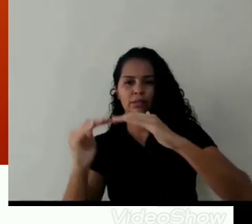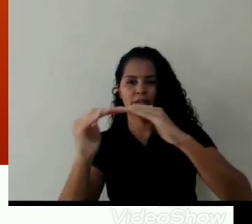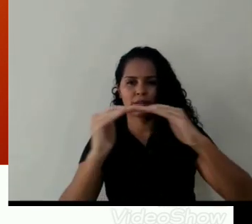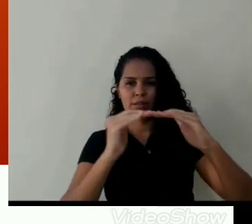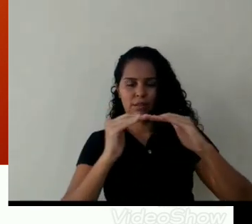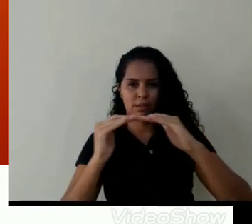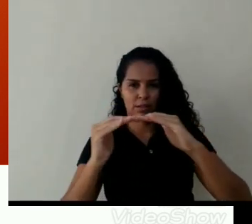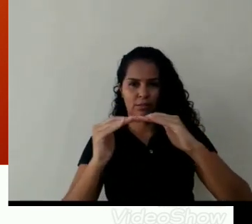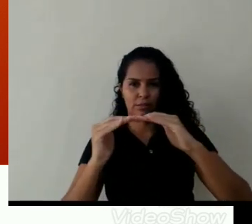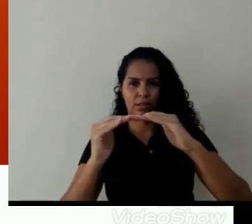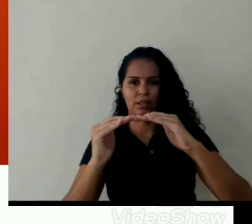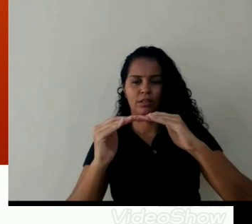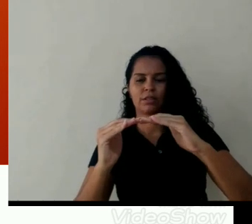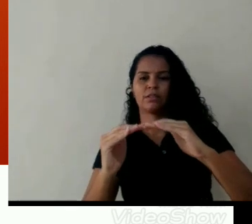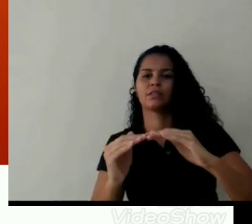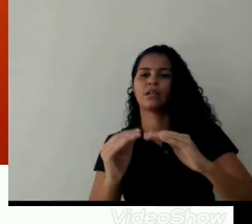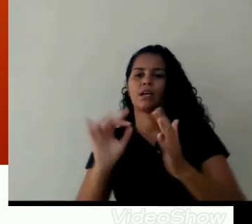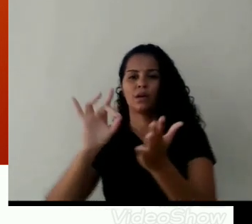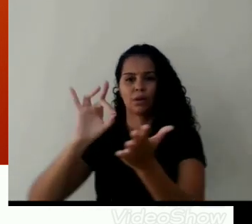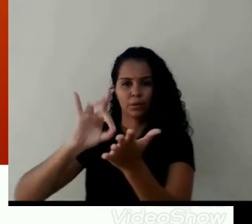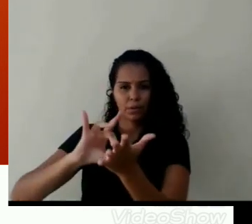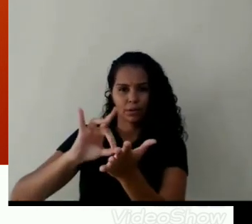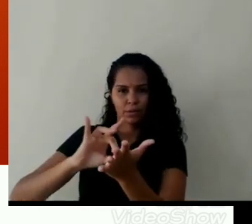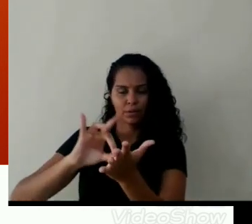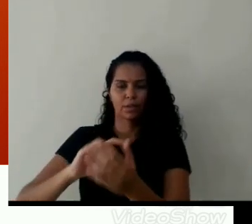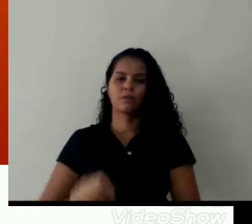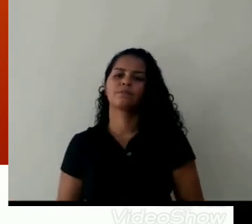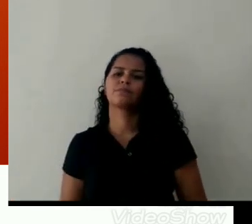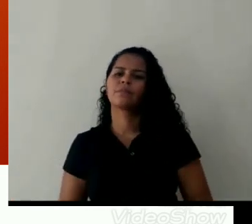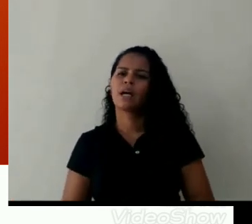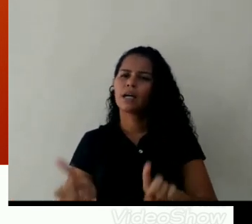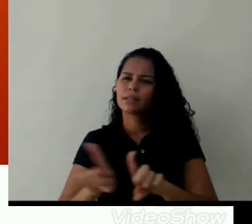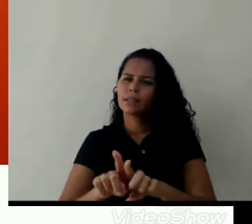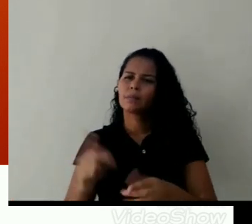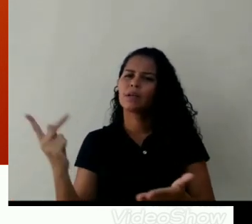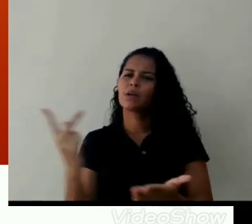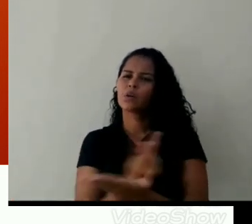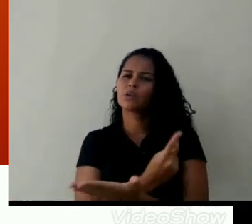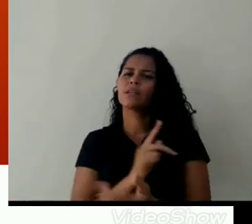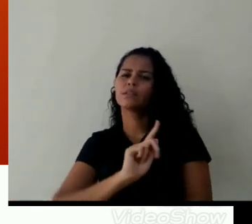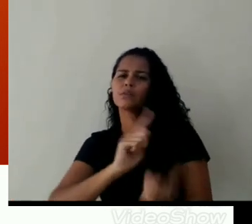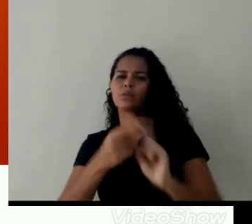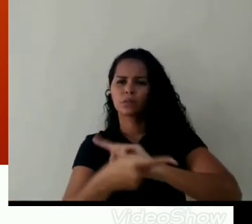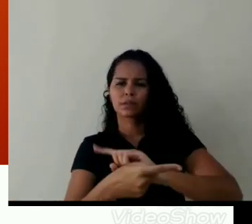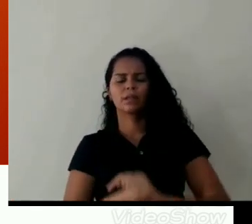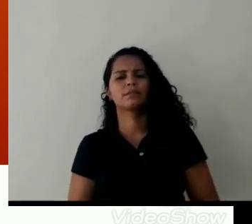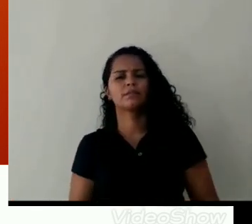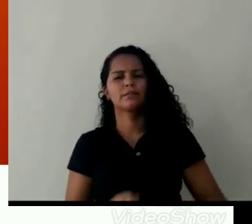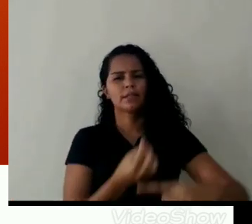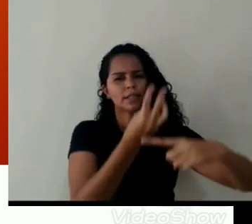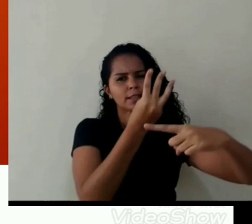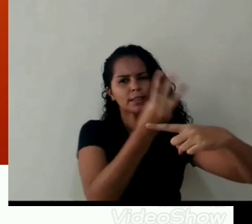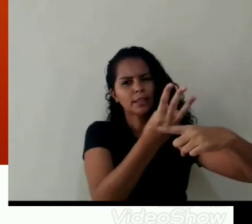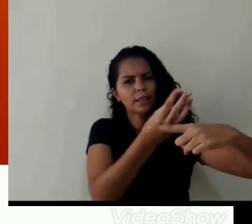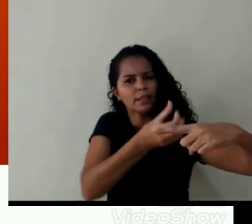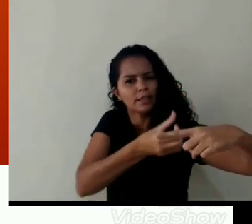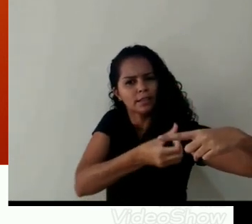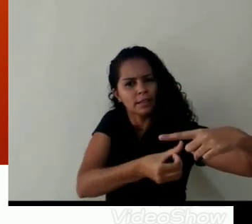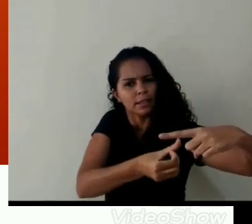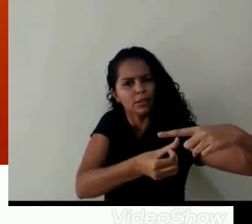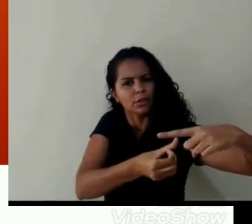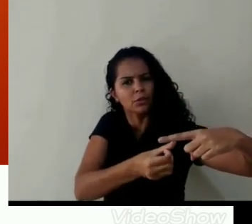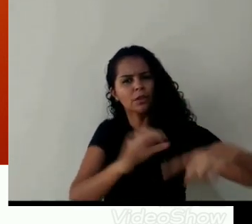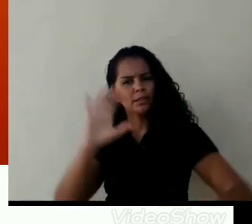no caminho contrário. Se você olha para 3/6 e você decide dividir o 3 e o 6 por